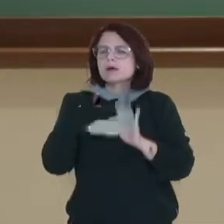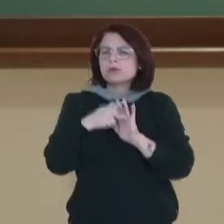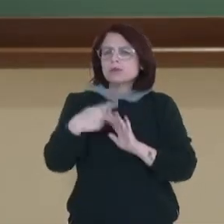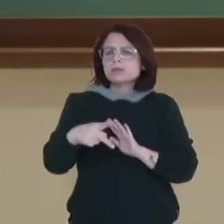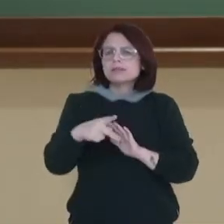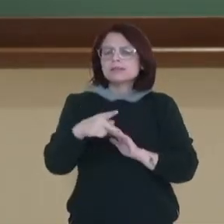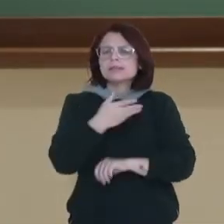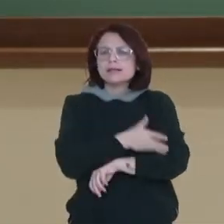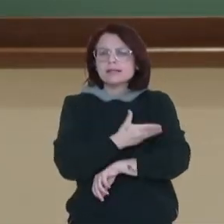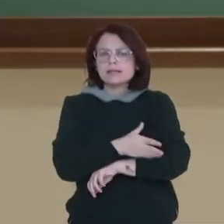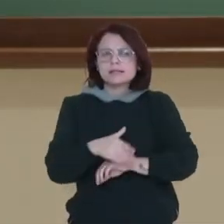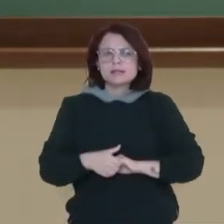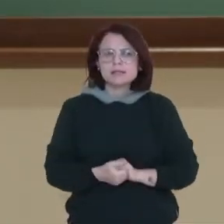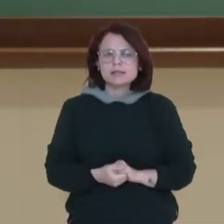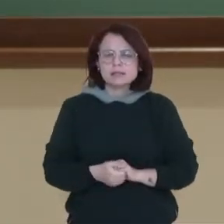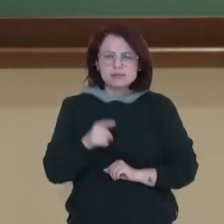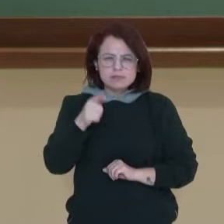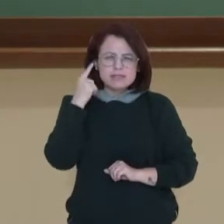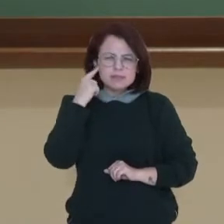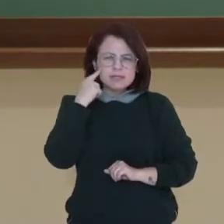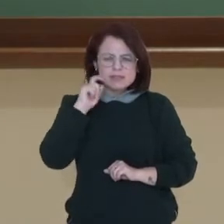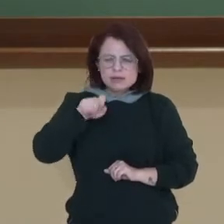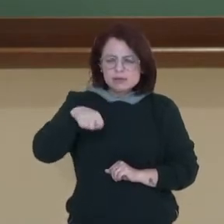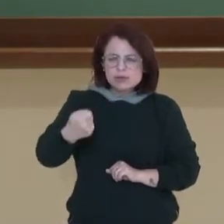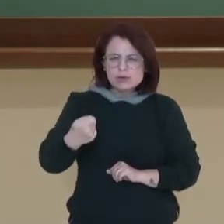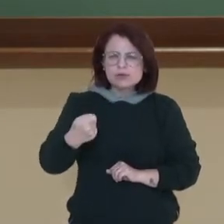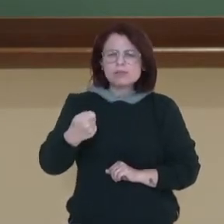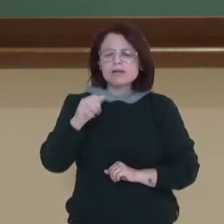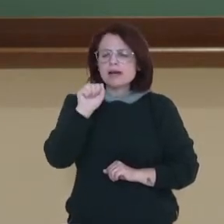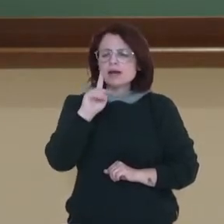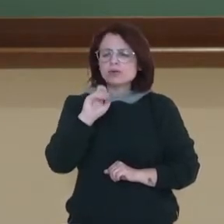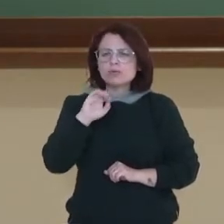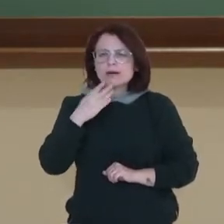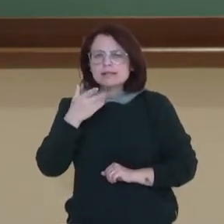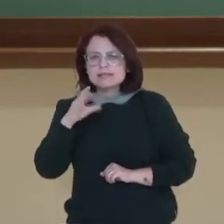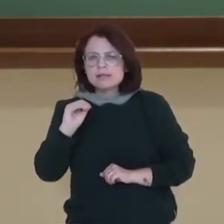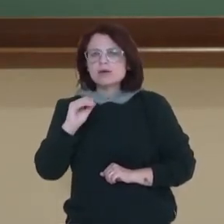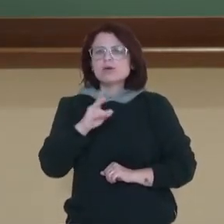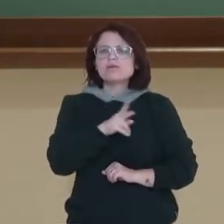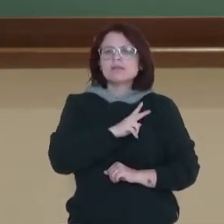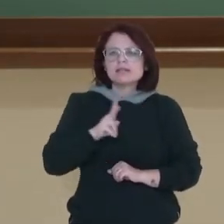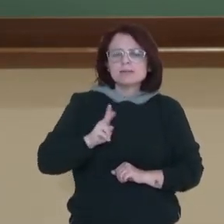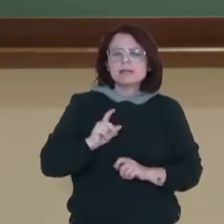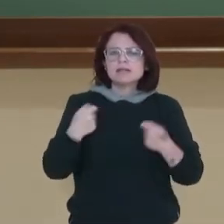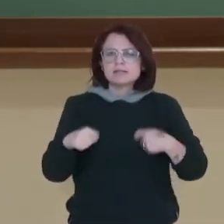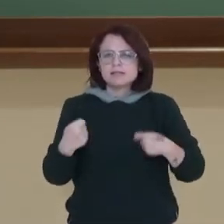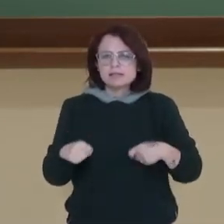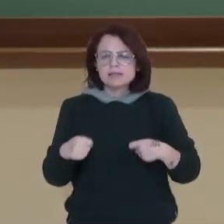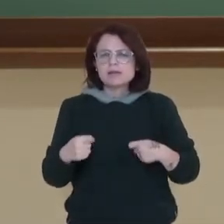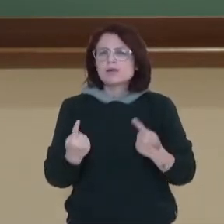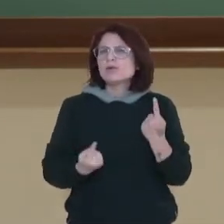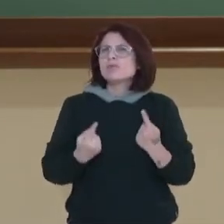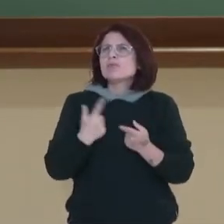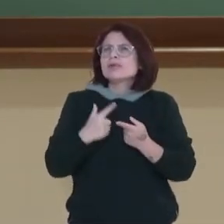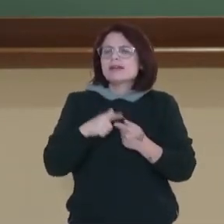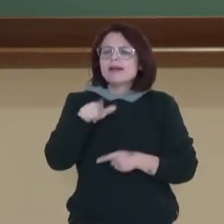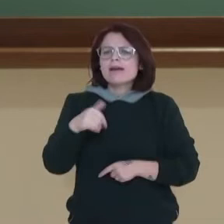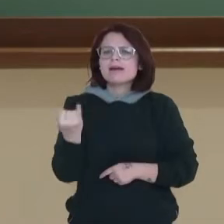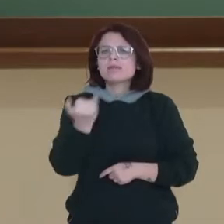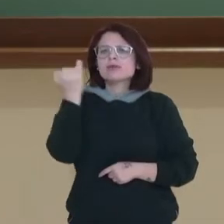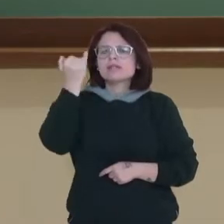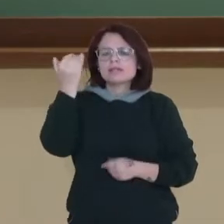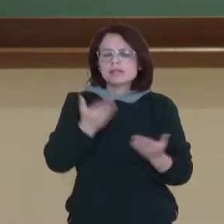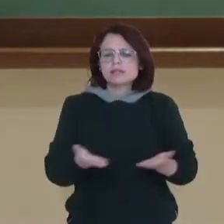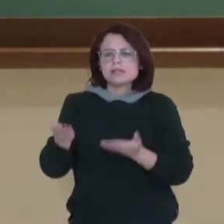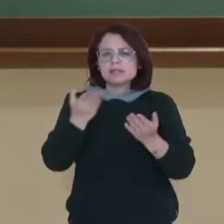de técnica, né? Pensa um pouquinho sobre a questão da adubação, né, dos nutrientes necessários. Qual seria a vantagem desse tipo de